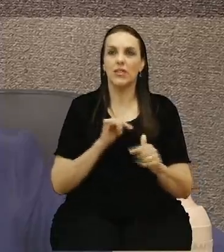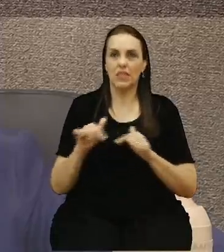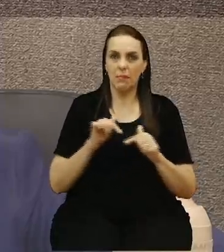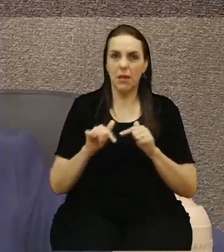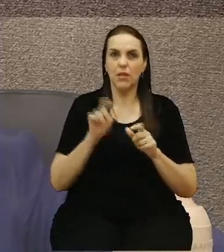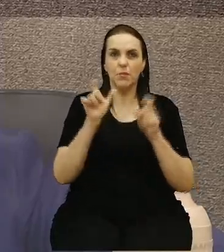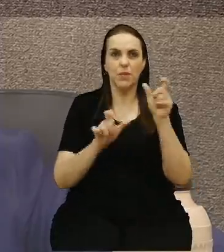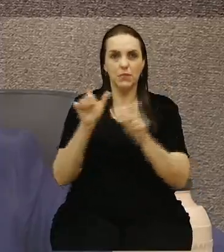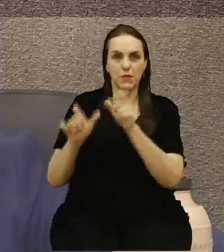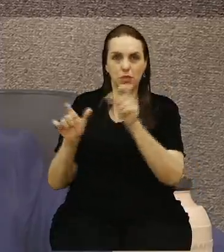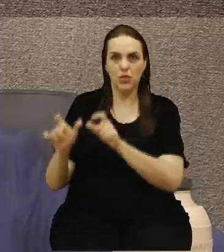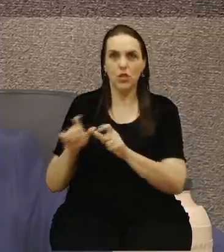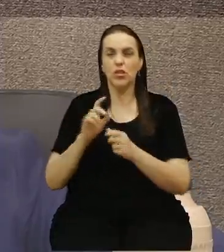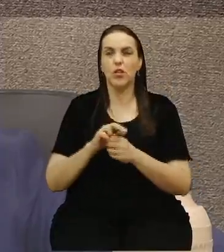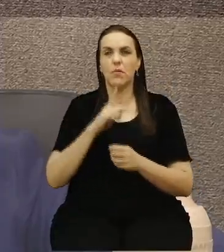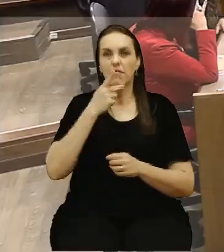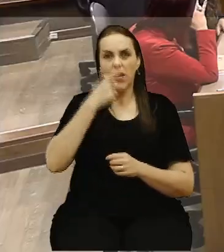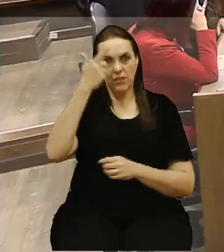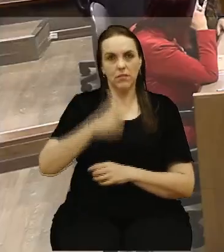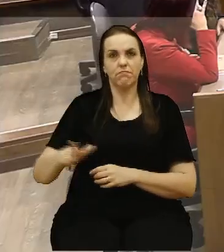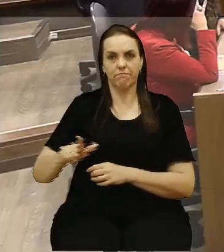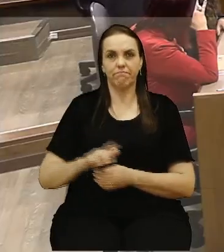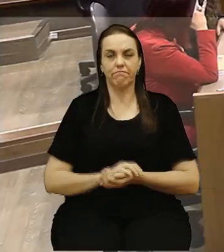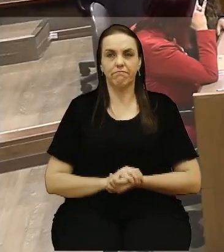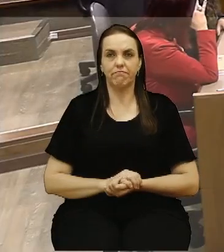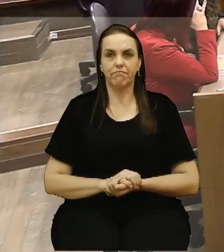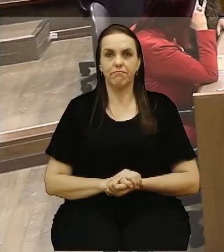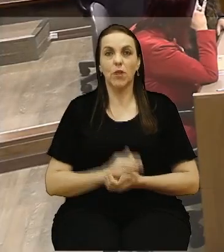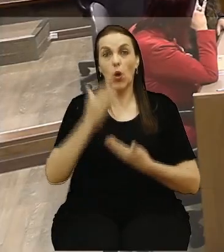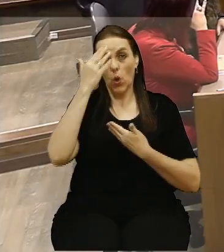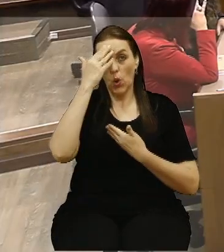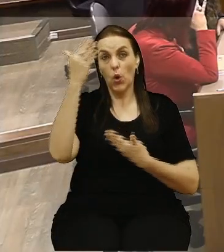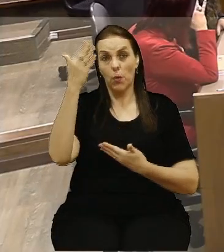trabalhando pelas pessoas, só para reforçar. Obrigado, vereadora Marisol.